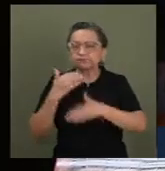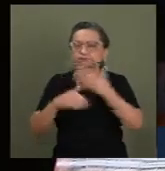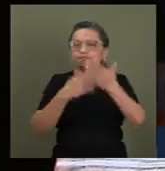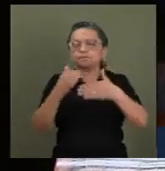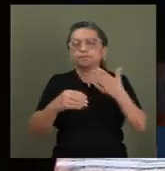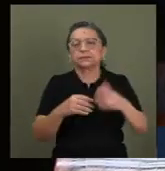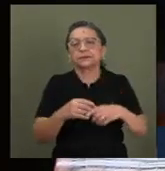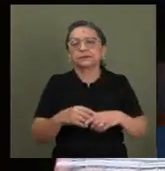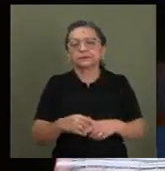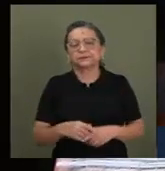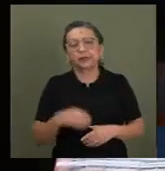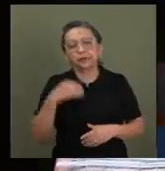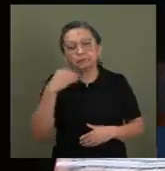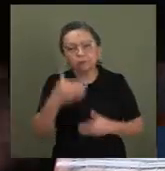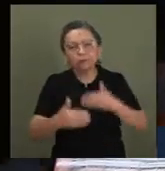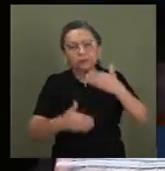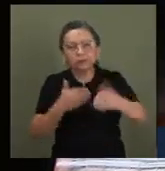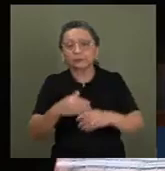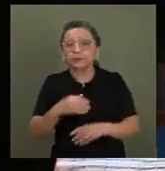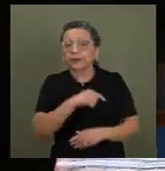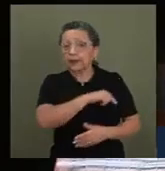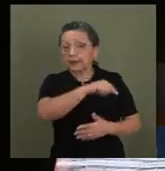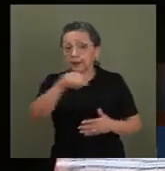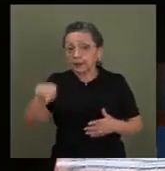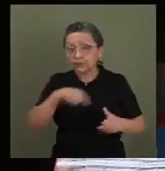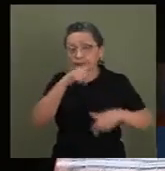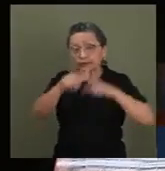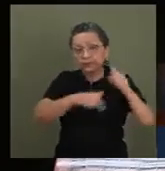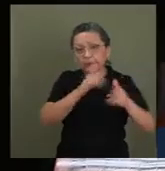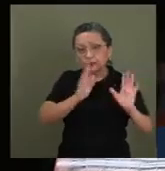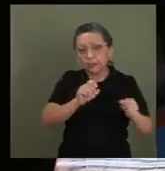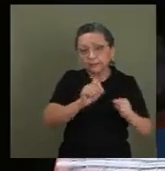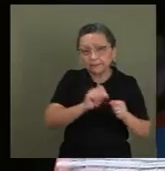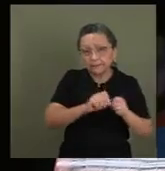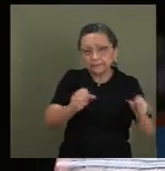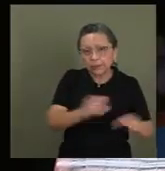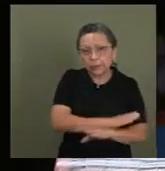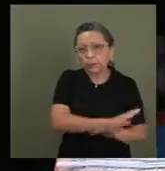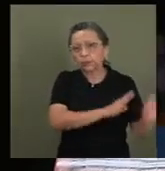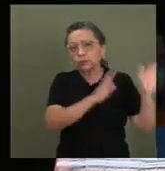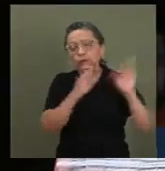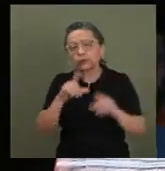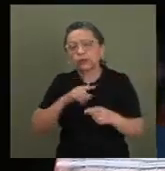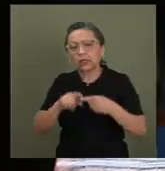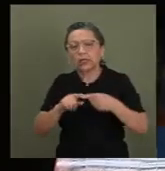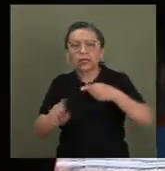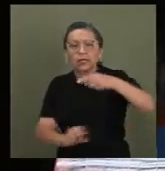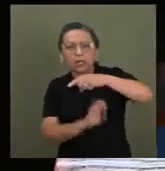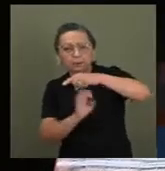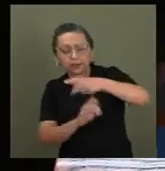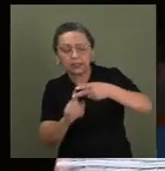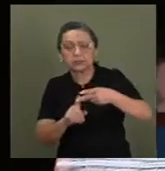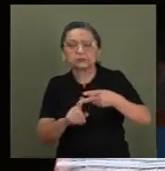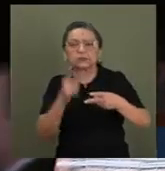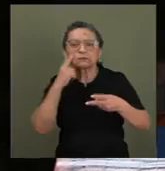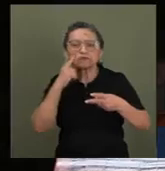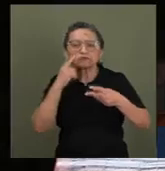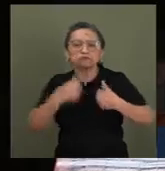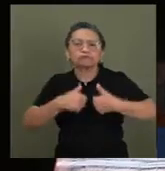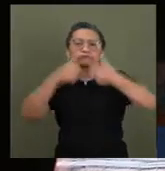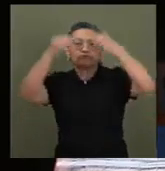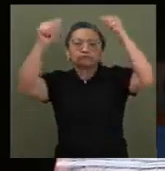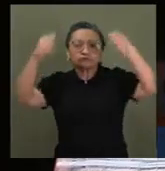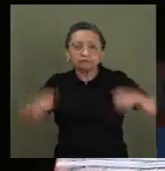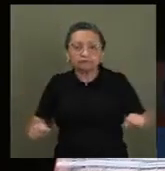crescimento gradativo. Entre os trabalhos realizados estão limpeza, inspeção das placas de